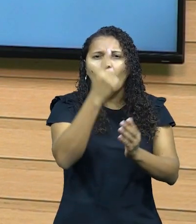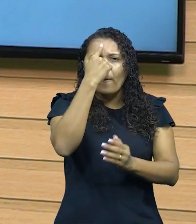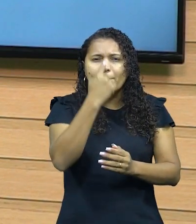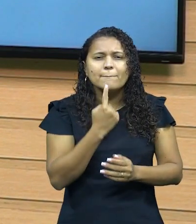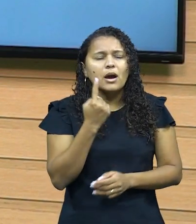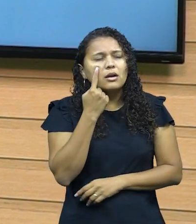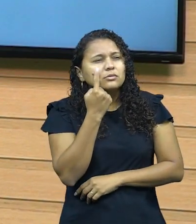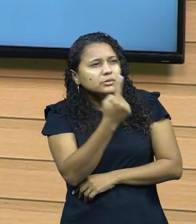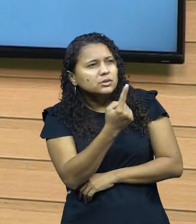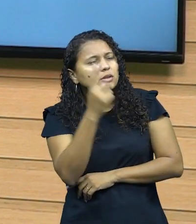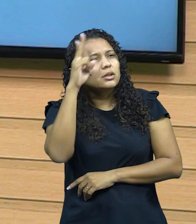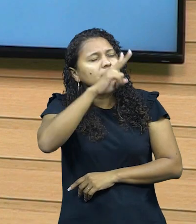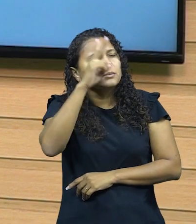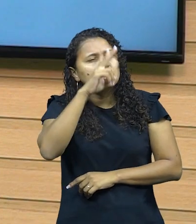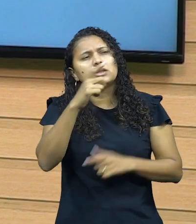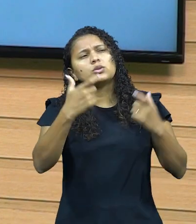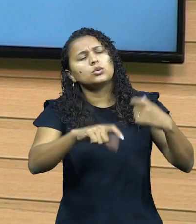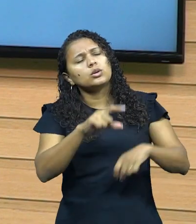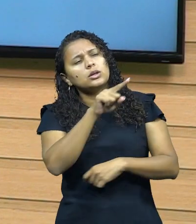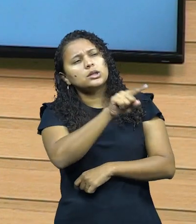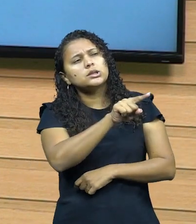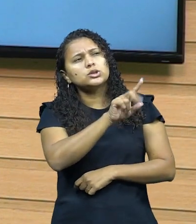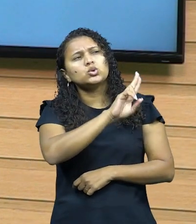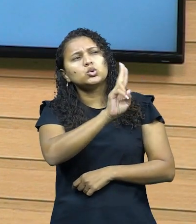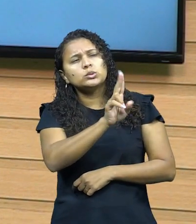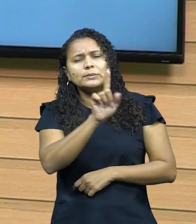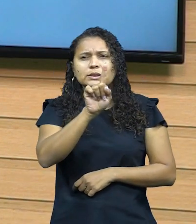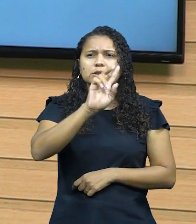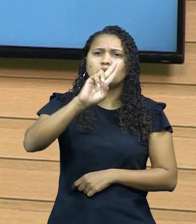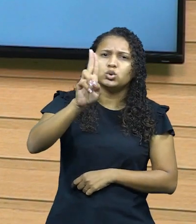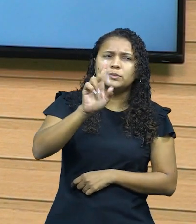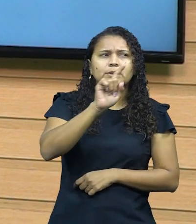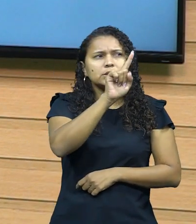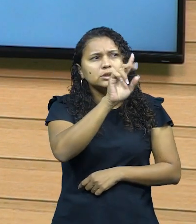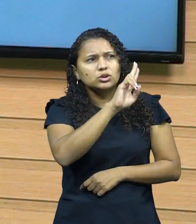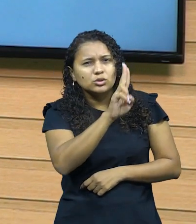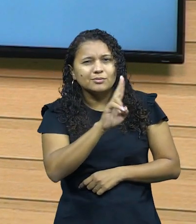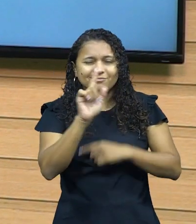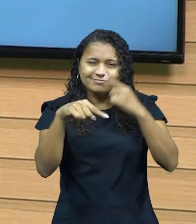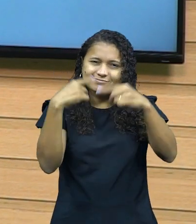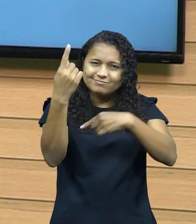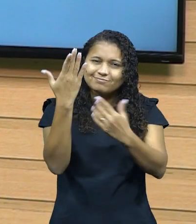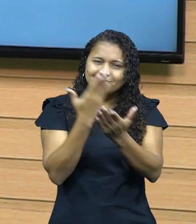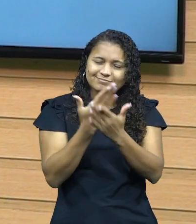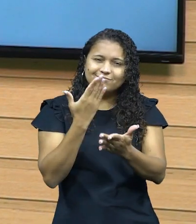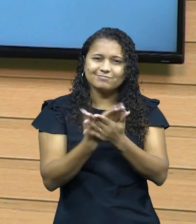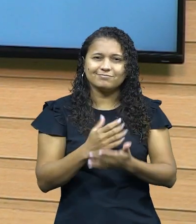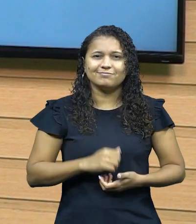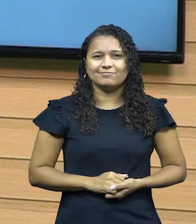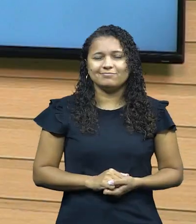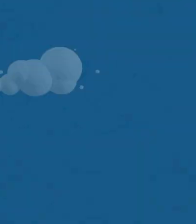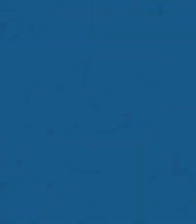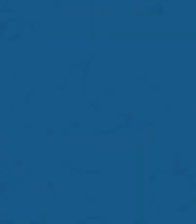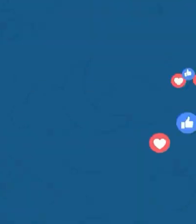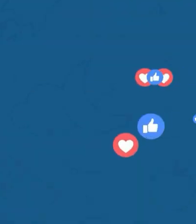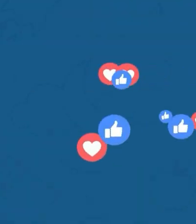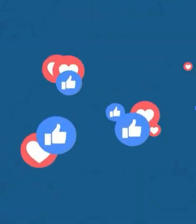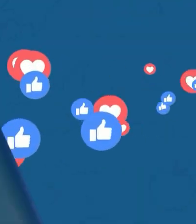imagem do navio e fiquem lembrando que partes são essas, tá? Então, até a próxima aula.